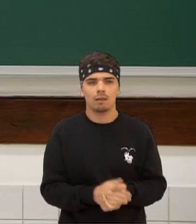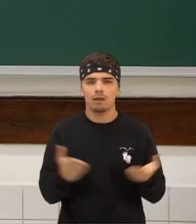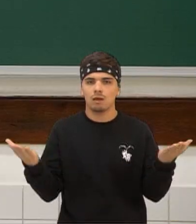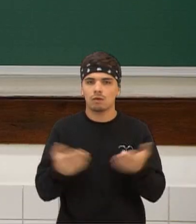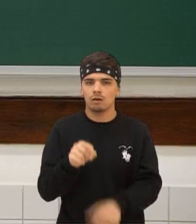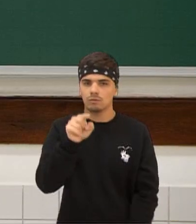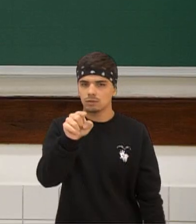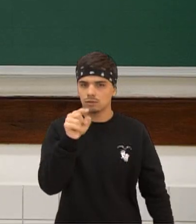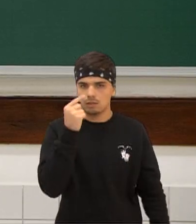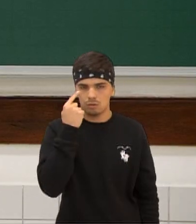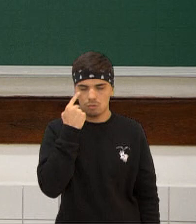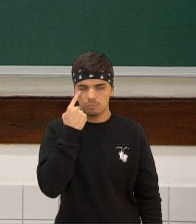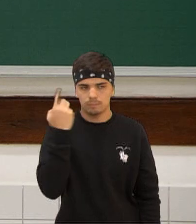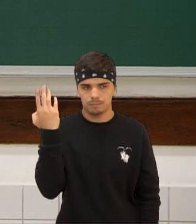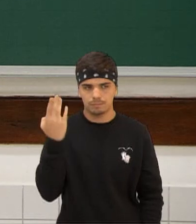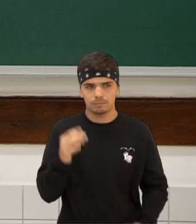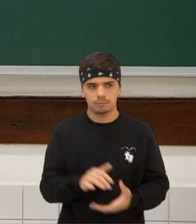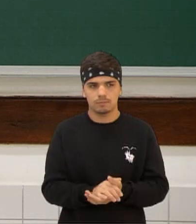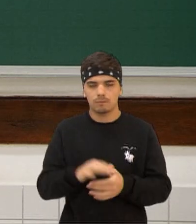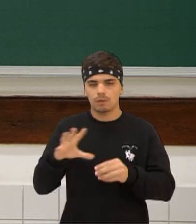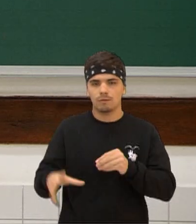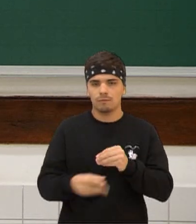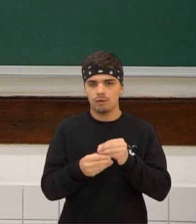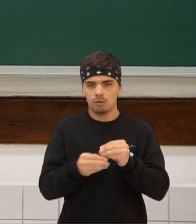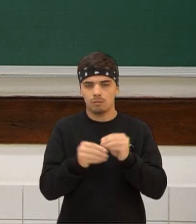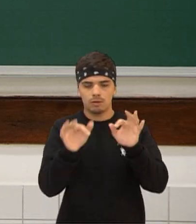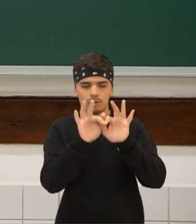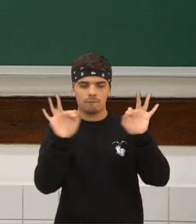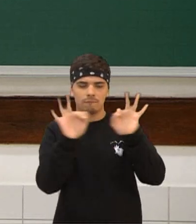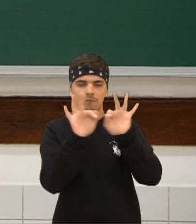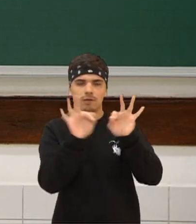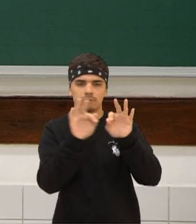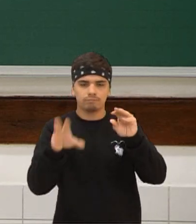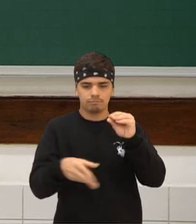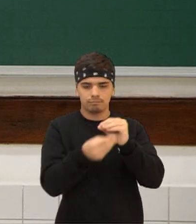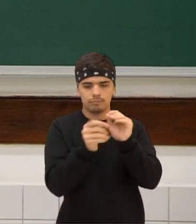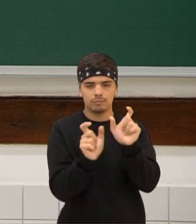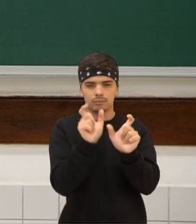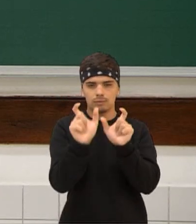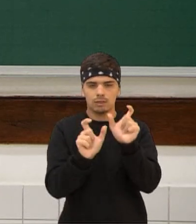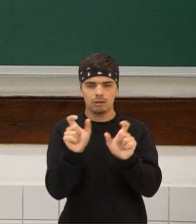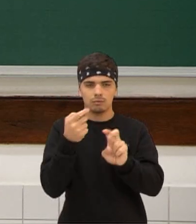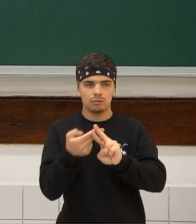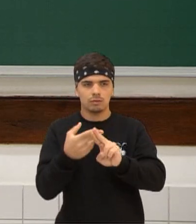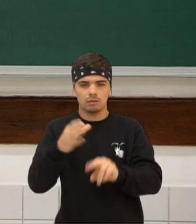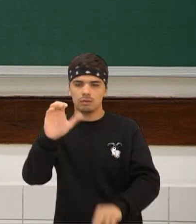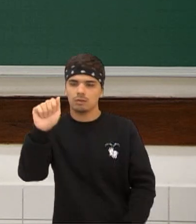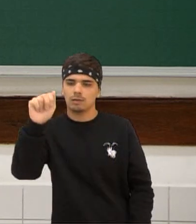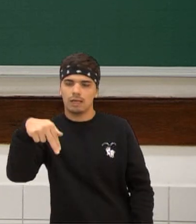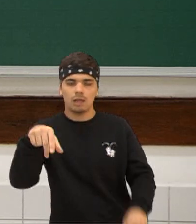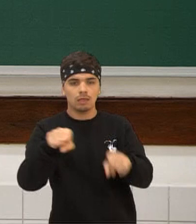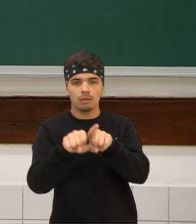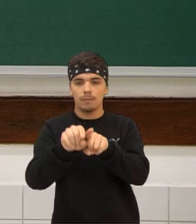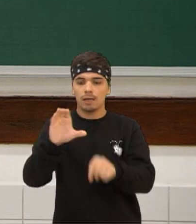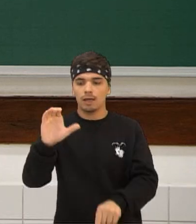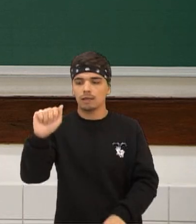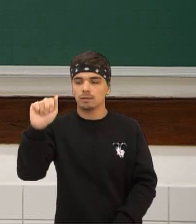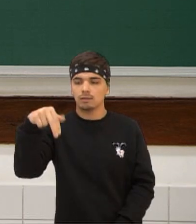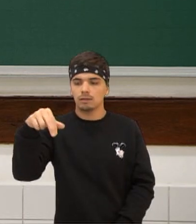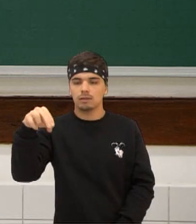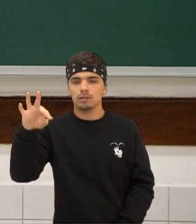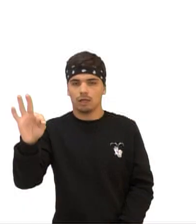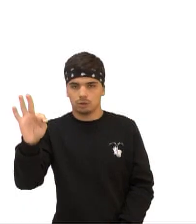agora é sua vez agora você vai completar as sentenças usando quer e o teto Então vamos o primeiro